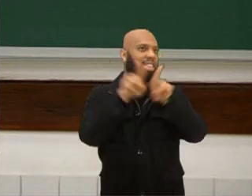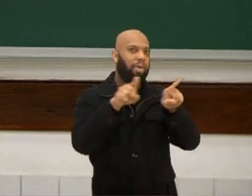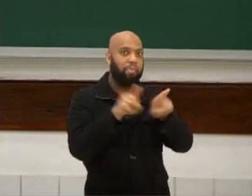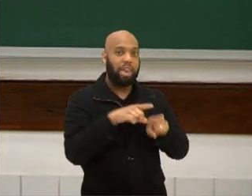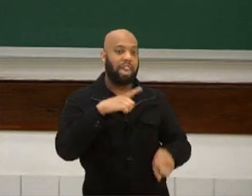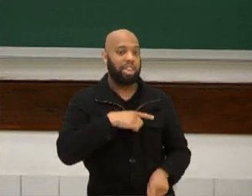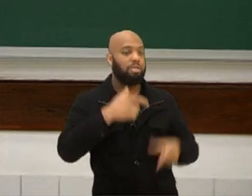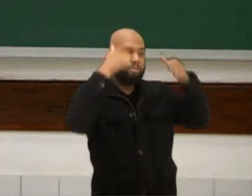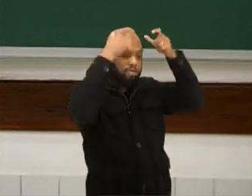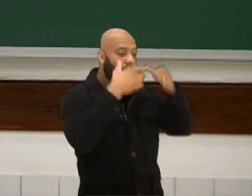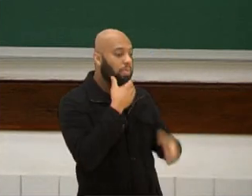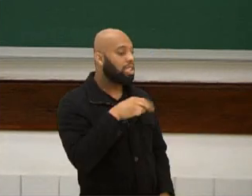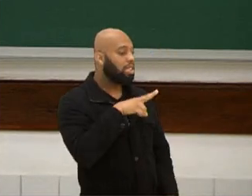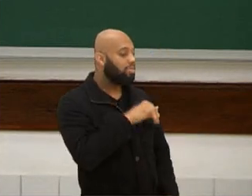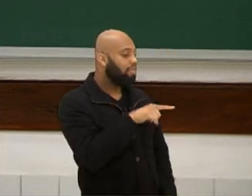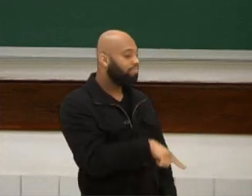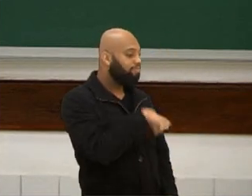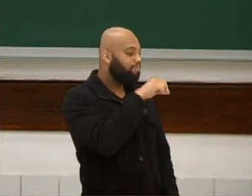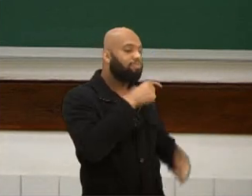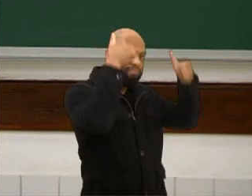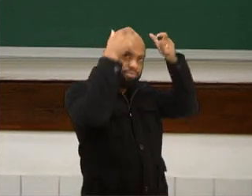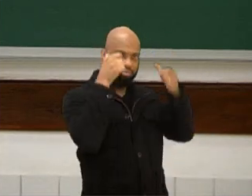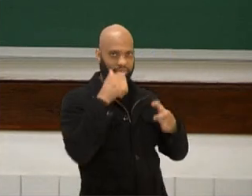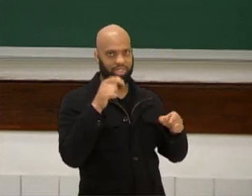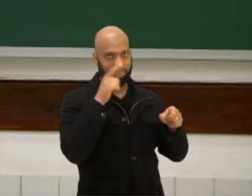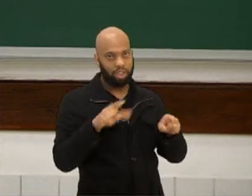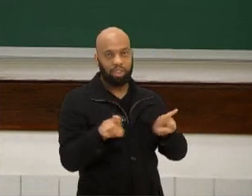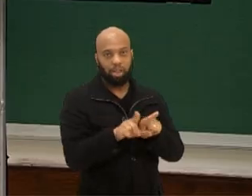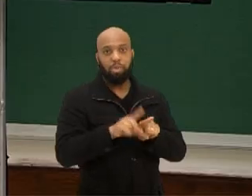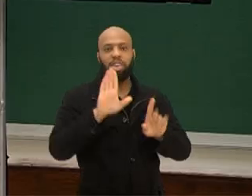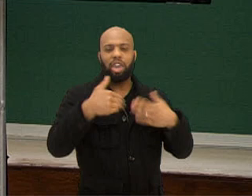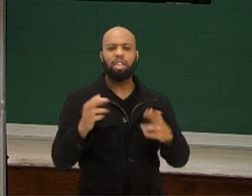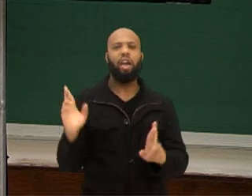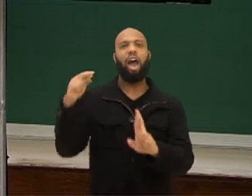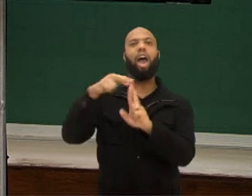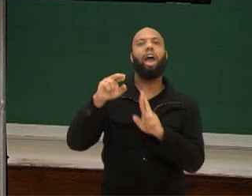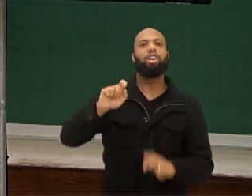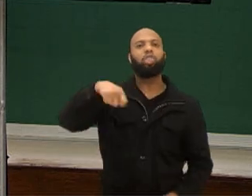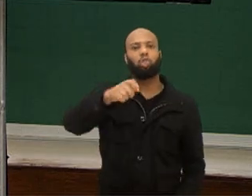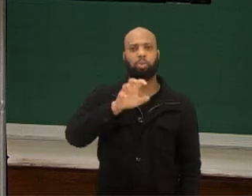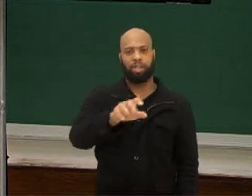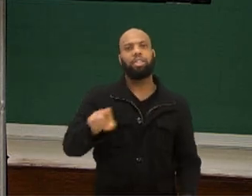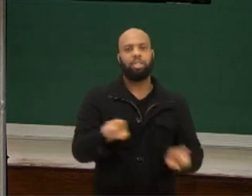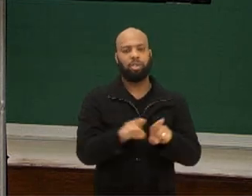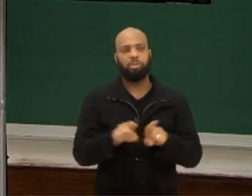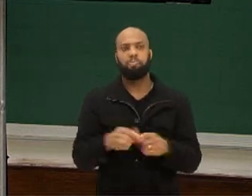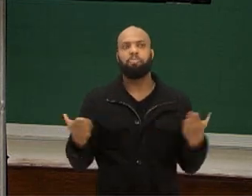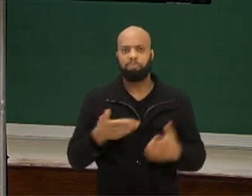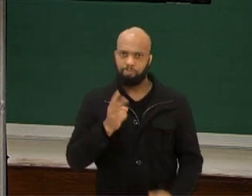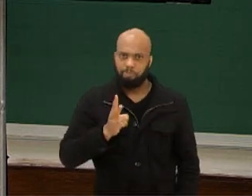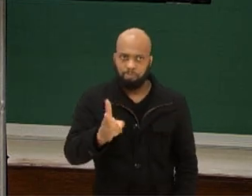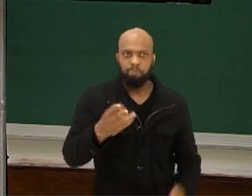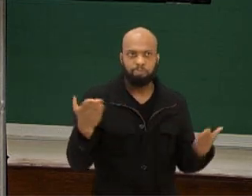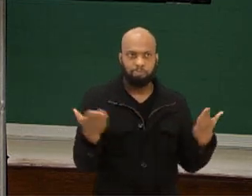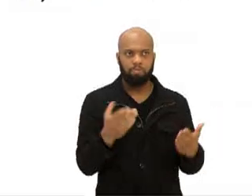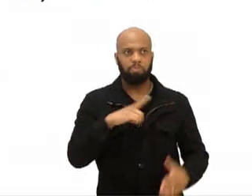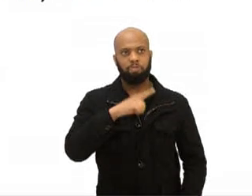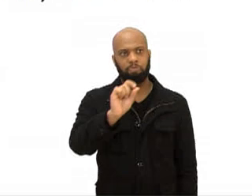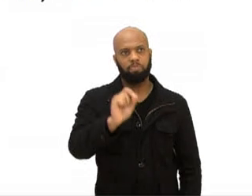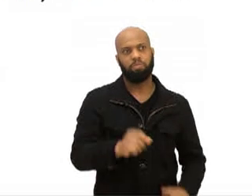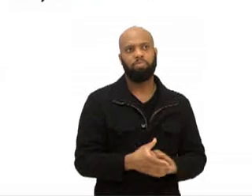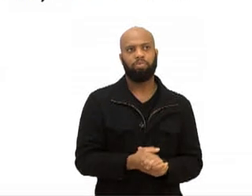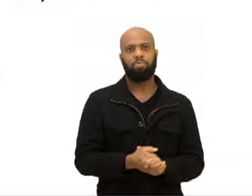o príncipe ia escolher essa princesa. Então, nos remete a essa ideia. Continuando com a orelha, nós